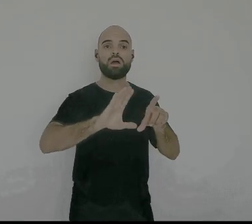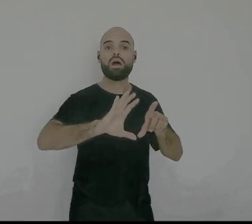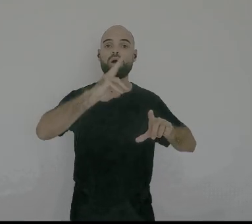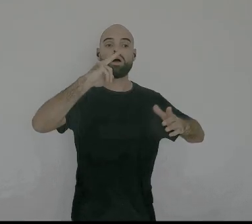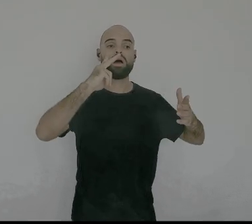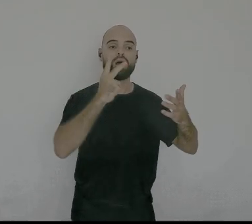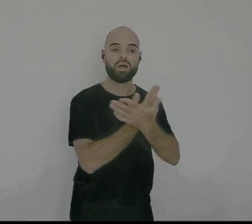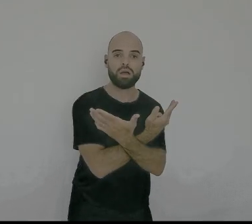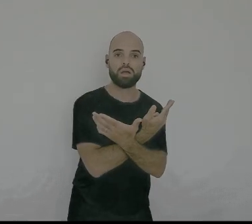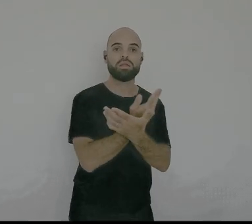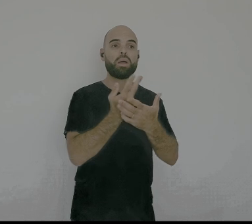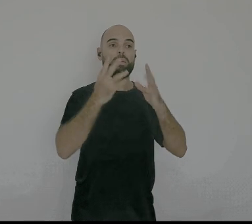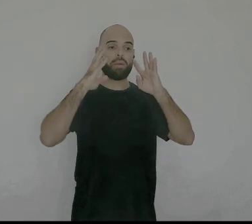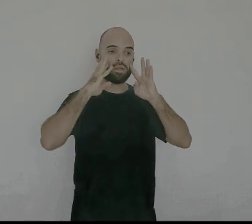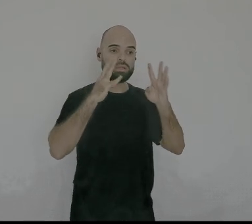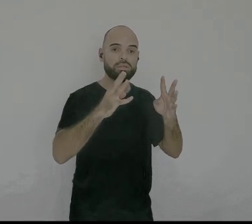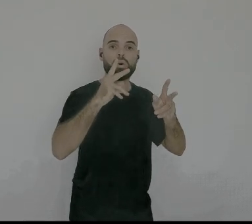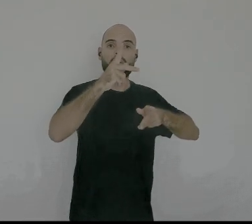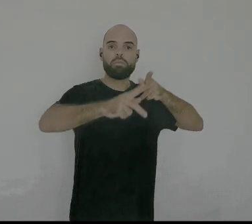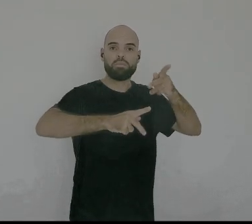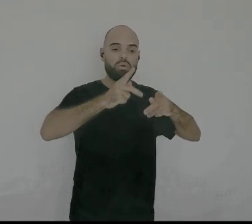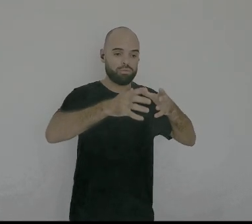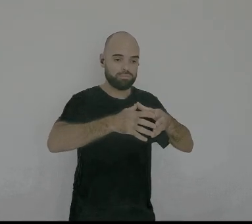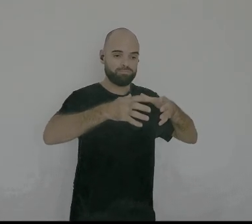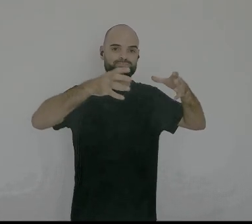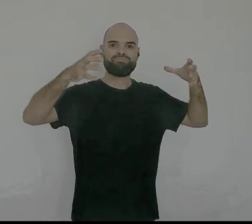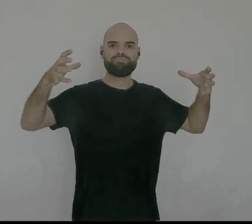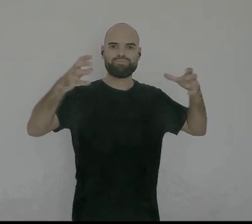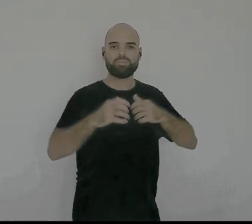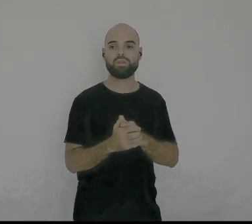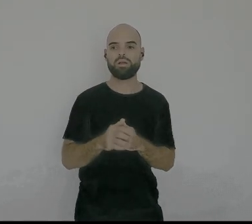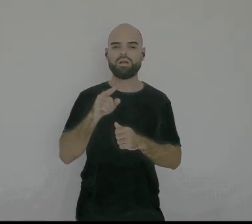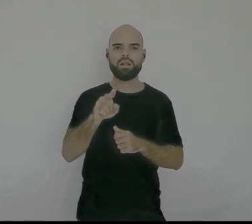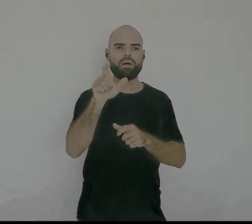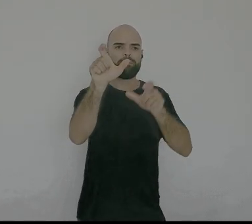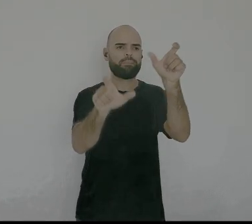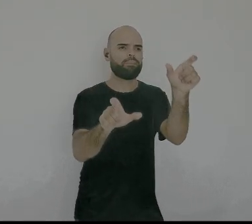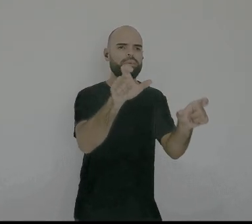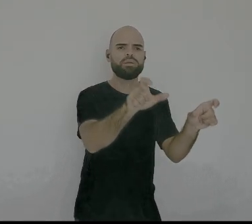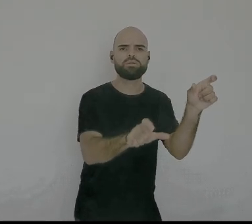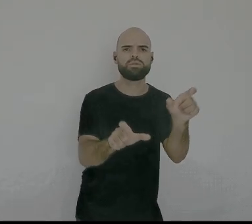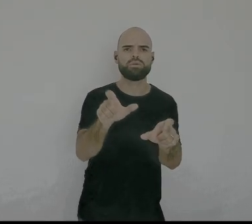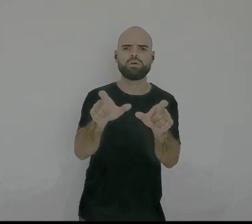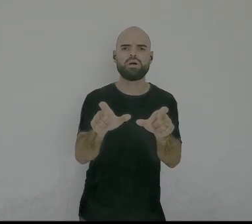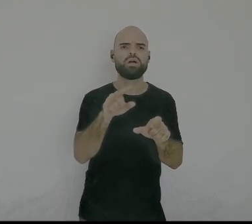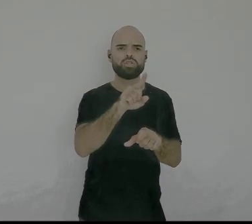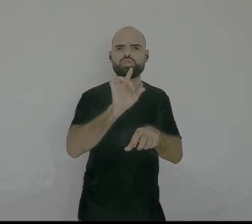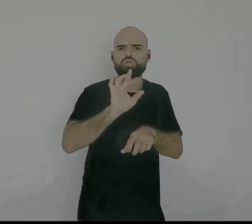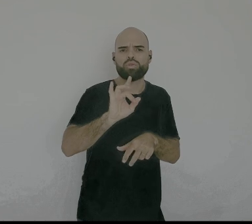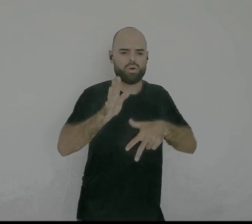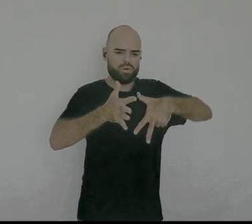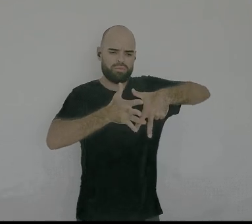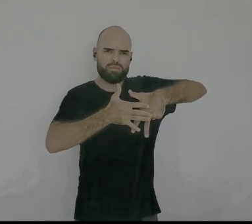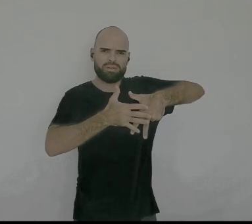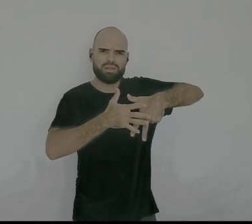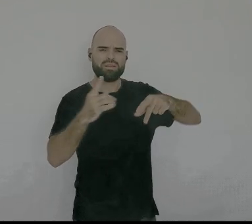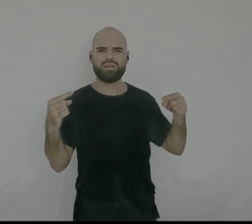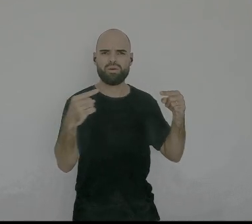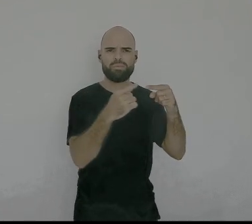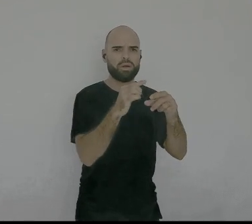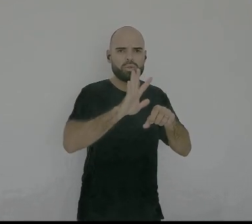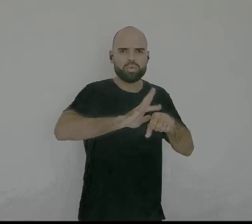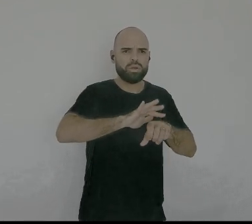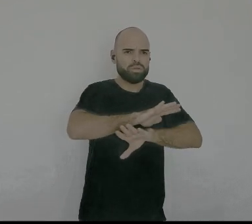eventos agudos. Ela não se volta para indivíduos, mas para uma população. O sujeito deixa de ser paciente